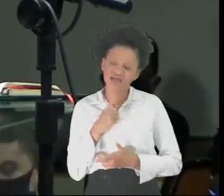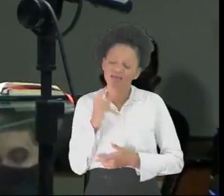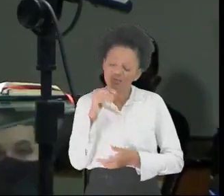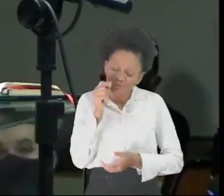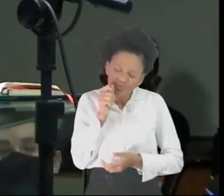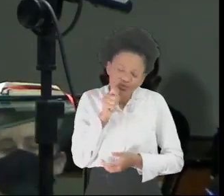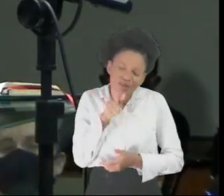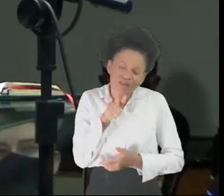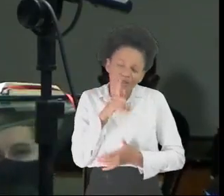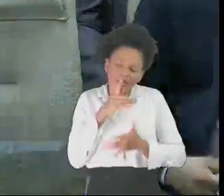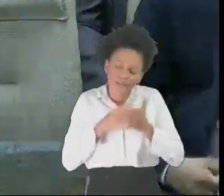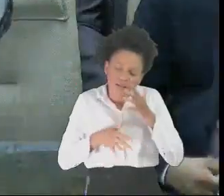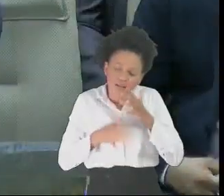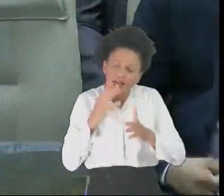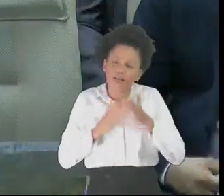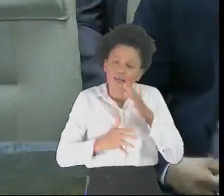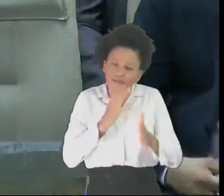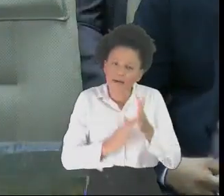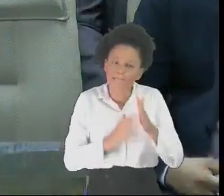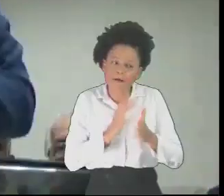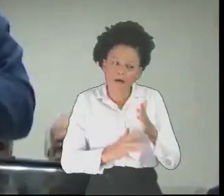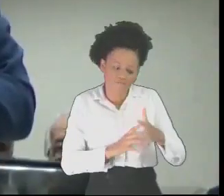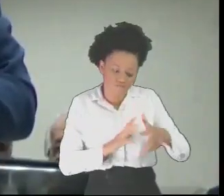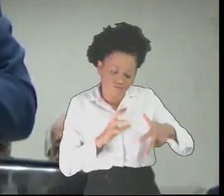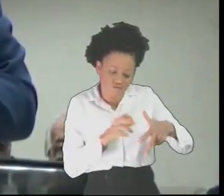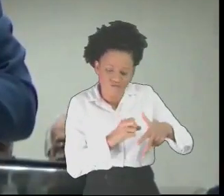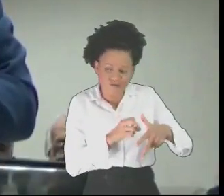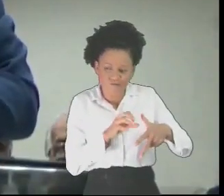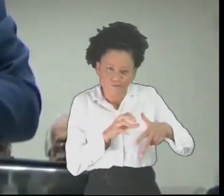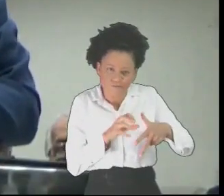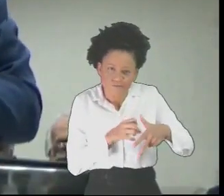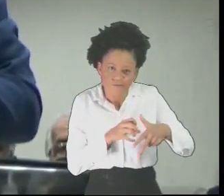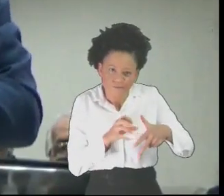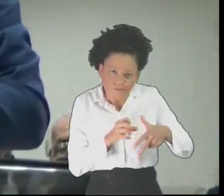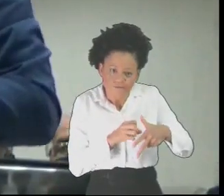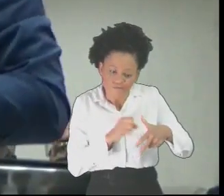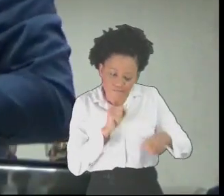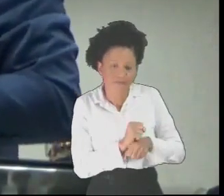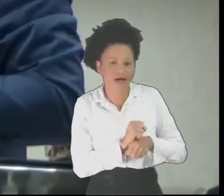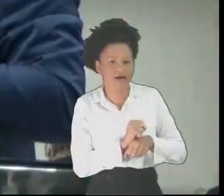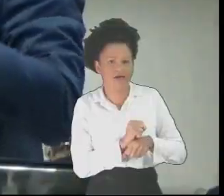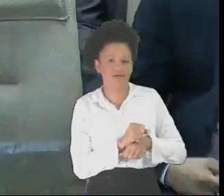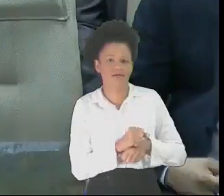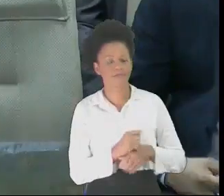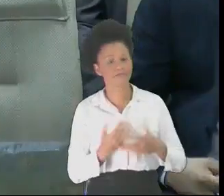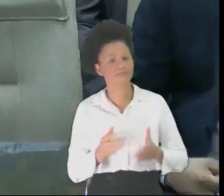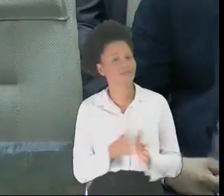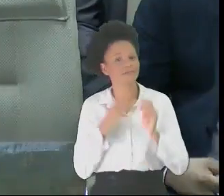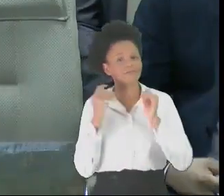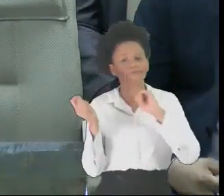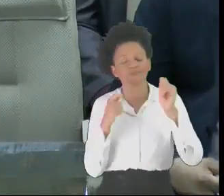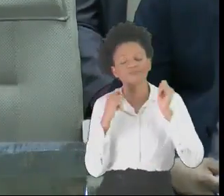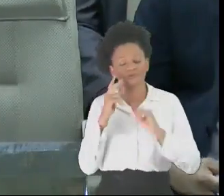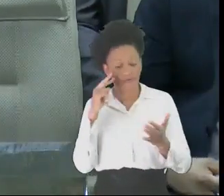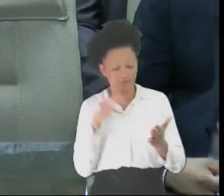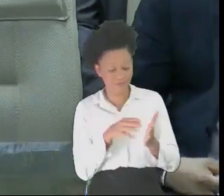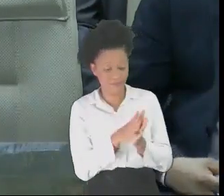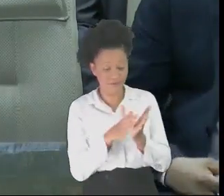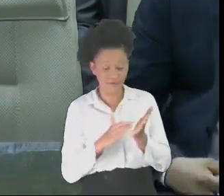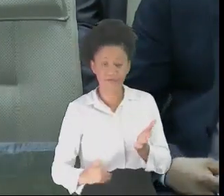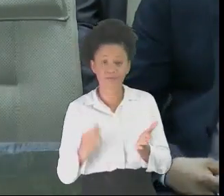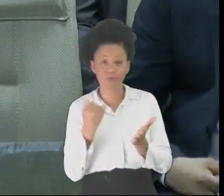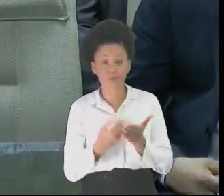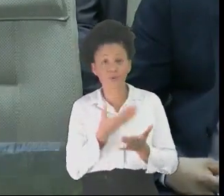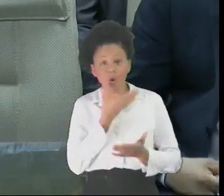que atrapalha a corrupção. Aleluia! Irmão, nós vemos na Bíblia o exemplo de